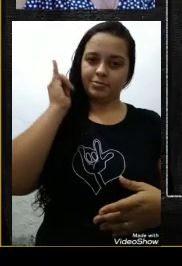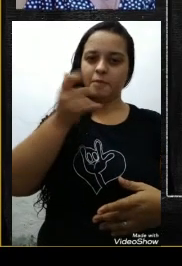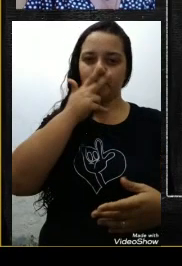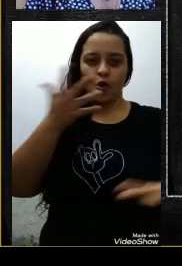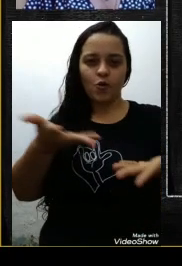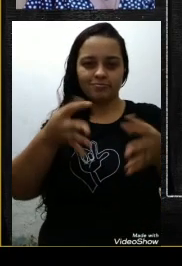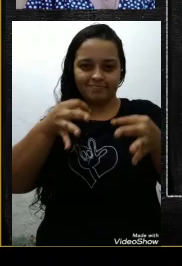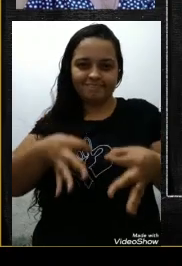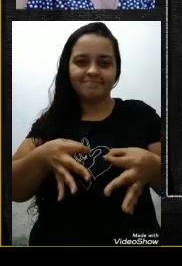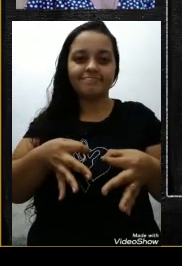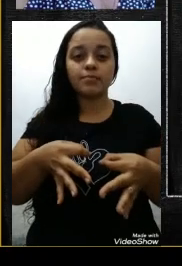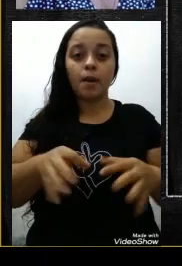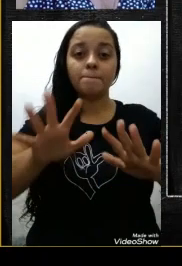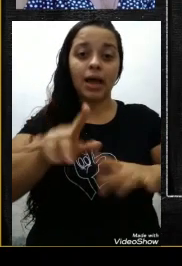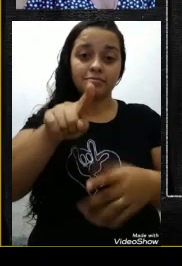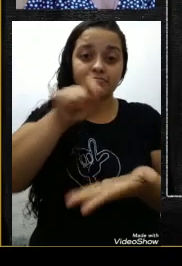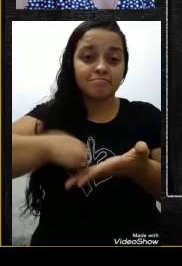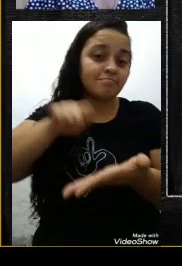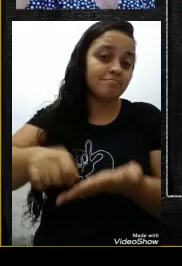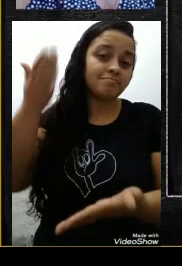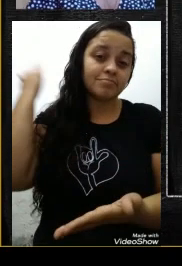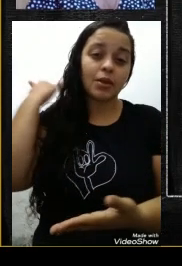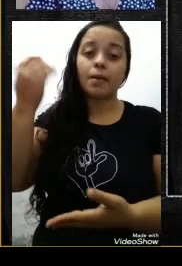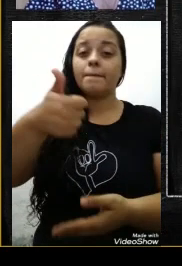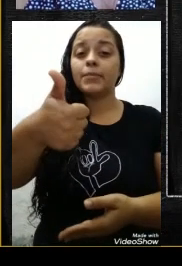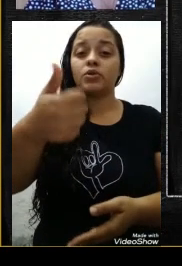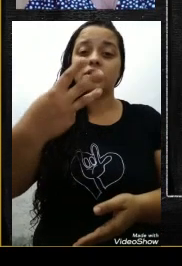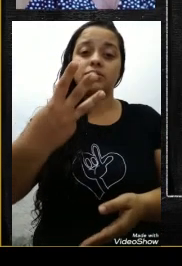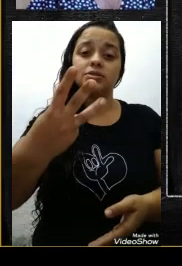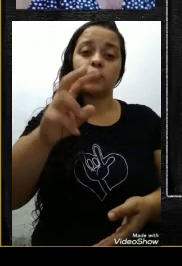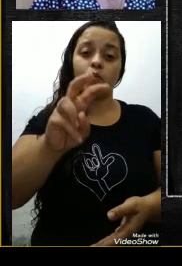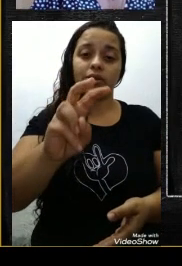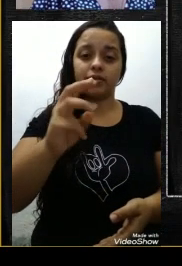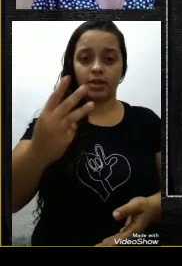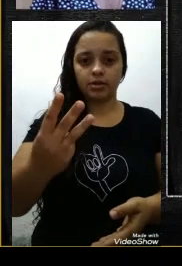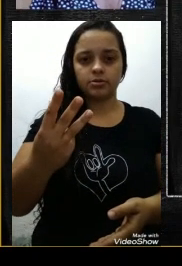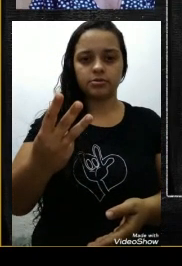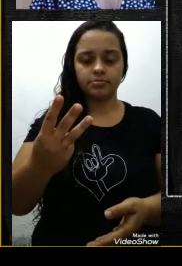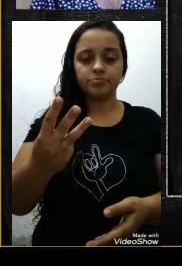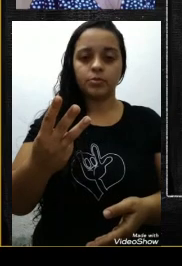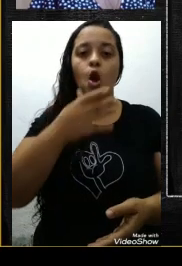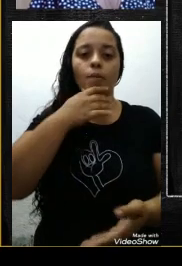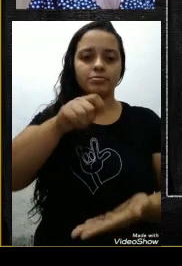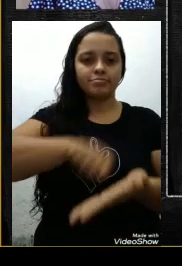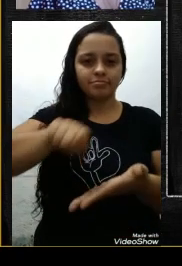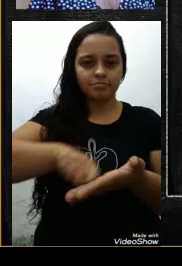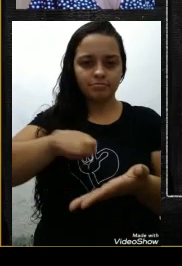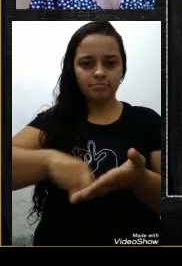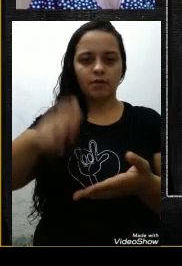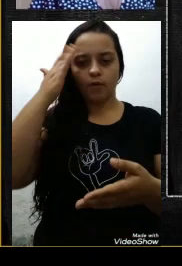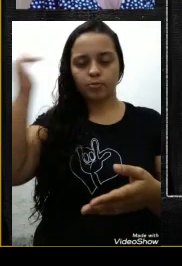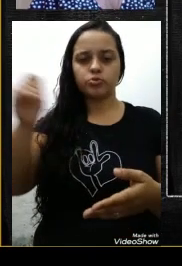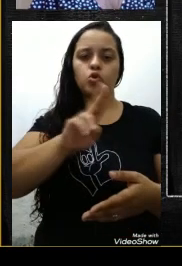Esse relato, ele é muito atual, não é? Mas ele foi escrito em 1353 por um